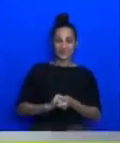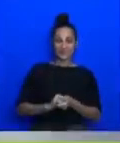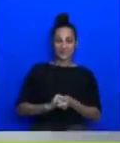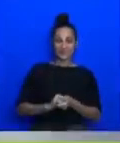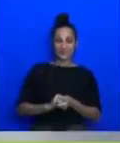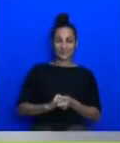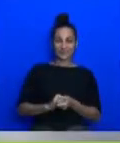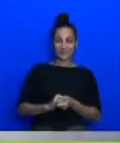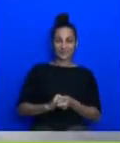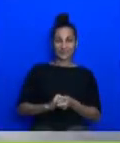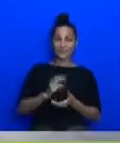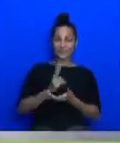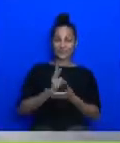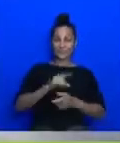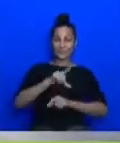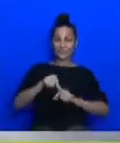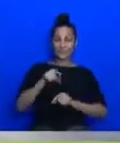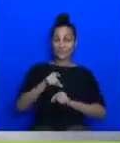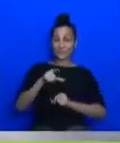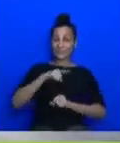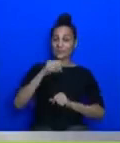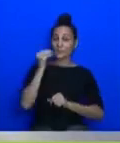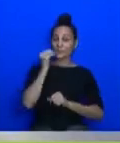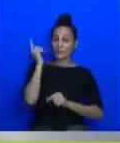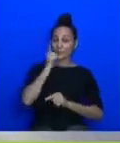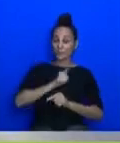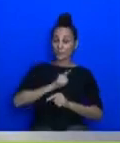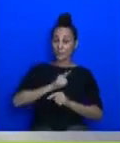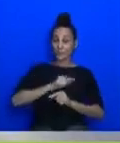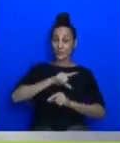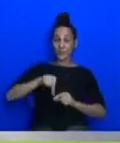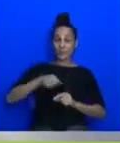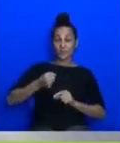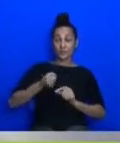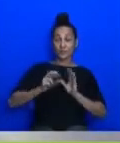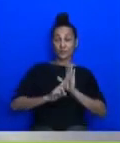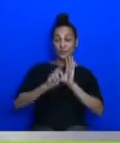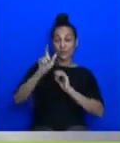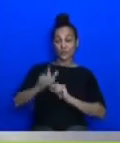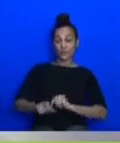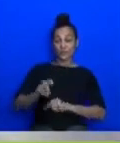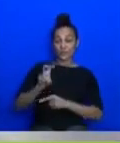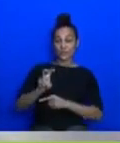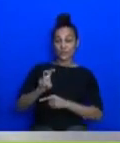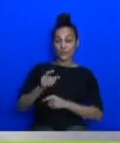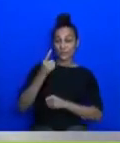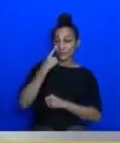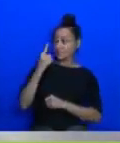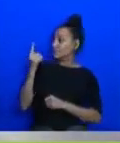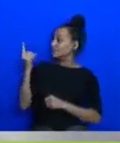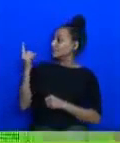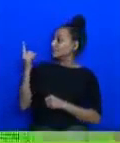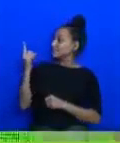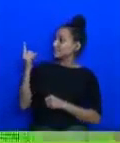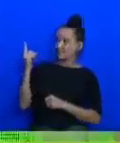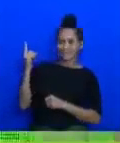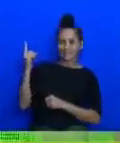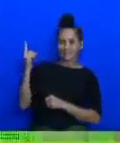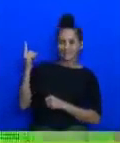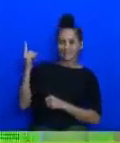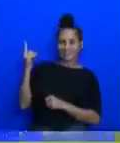você conferindo. Vamos seguir sorteando, você ainda tem chances. Sorteio do número correspondente à coluna número 5. Bola